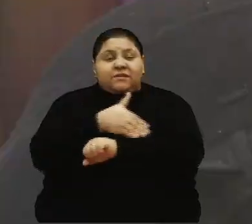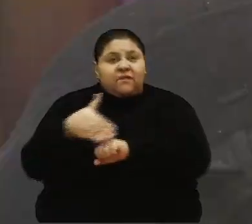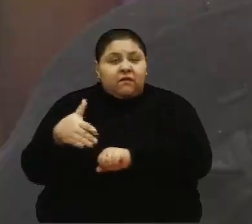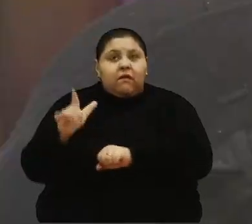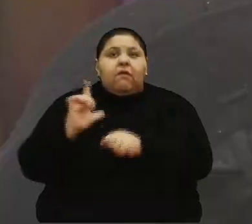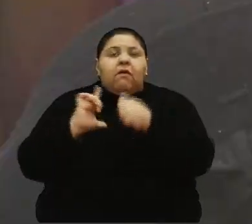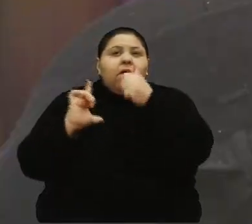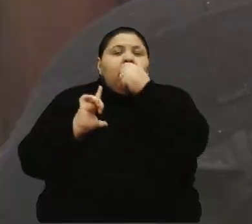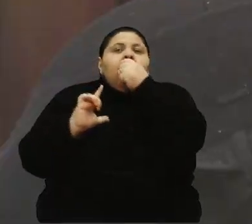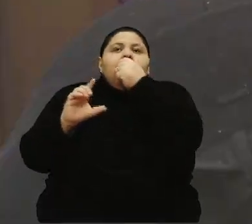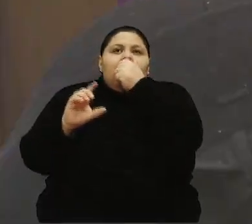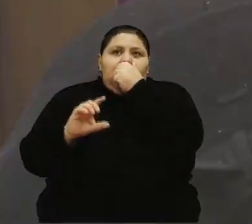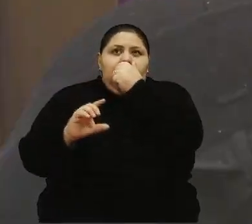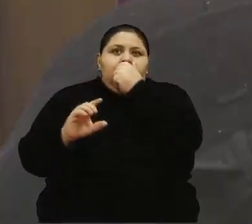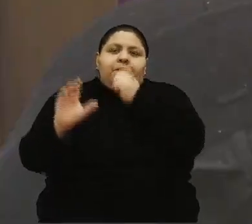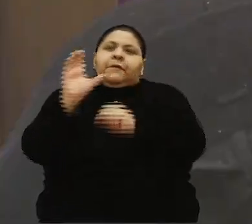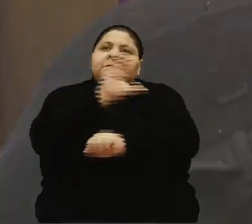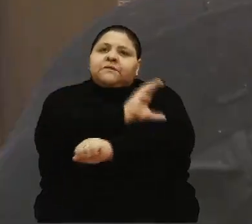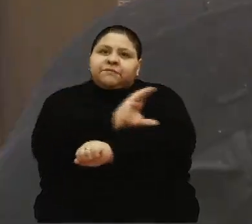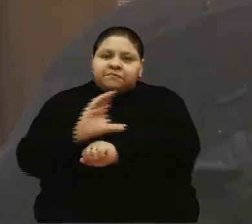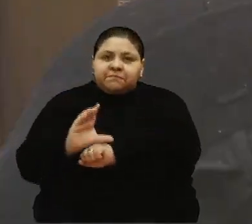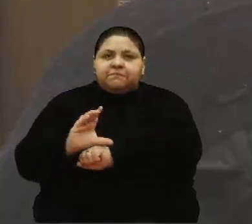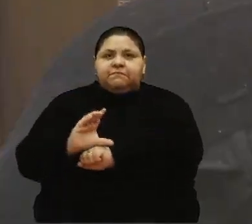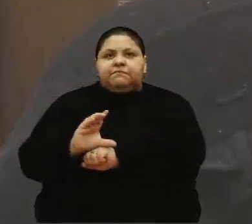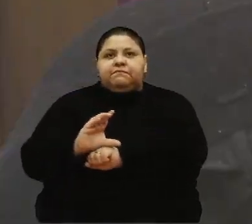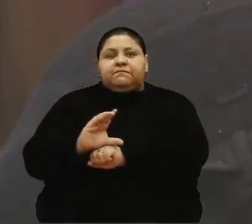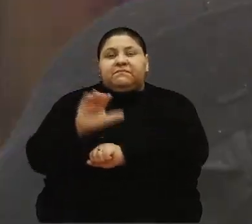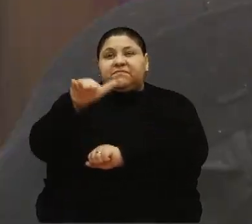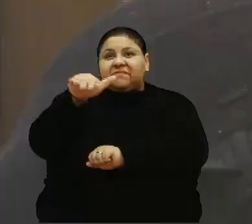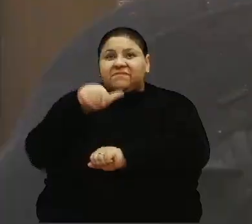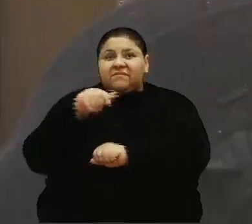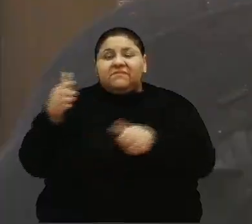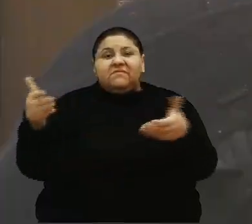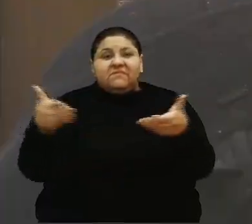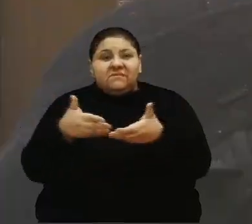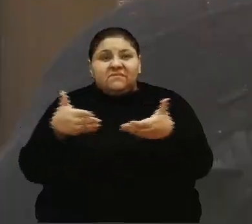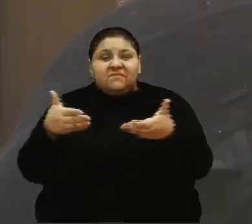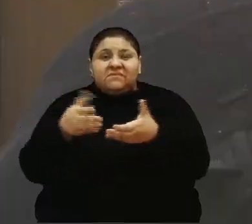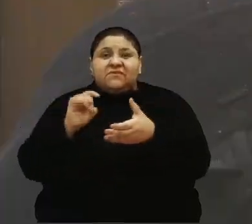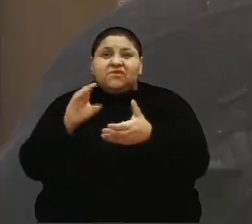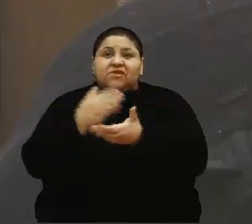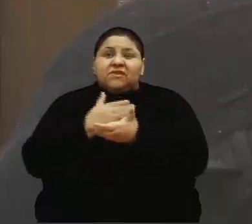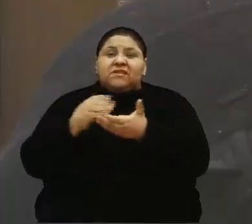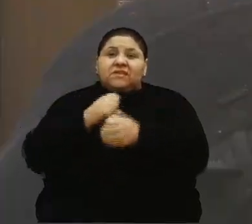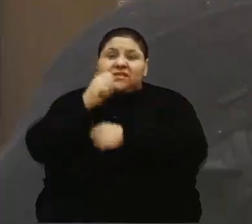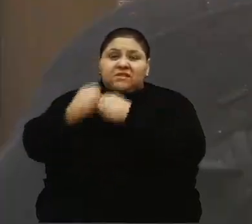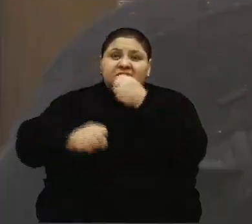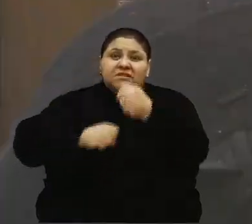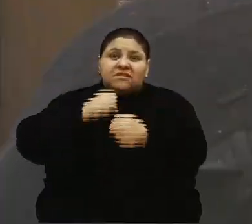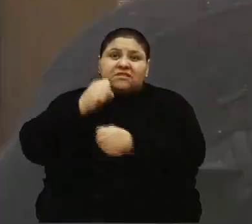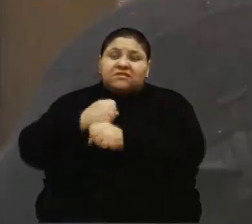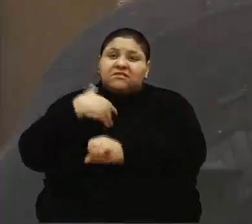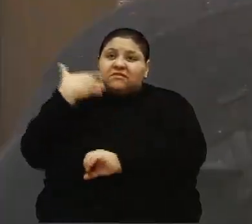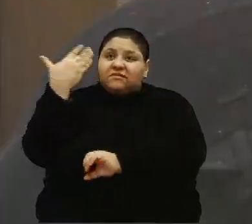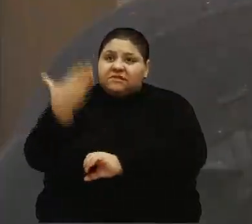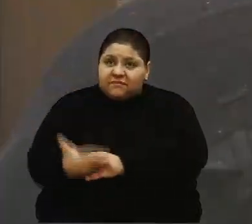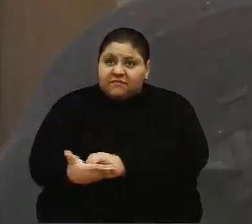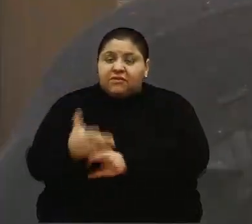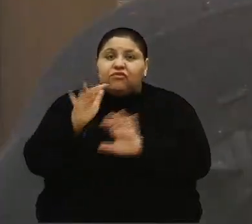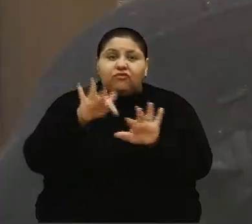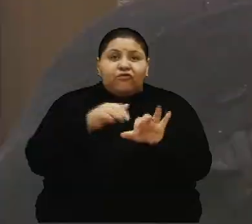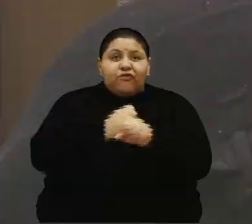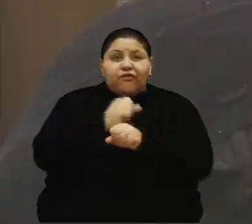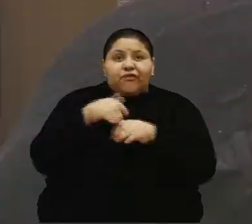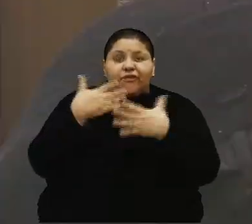questão do curso, né? Então, se chamar agora, só vai entrar o ano que vem. Se eles só chamarem o ano que vem, vai entrar no final do